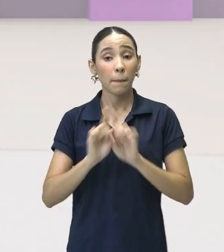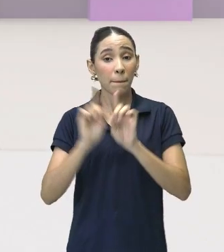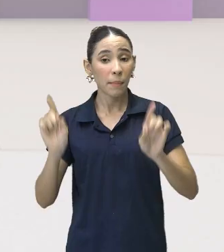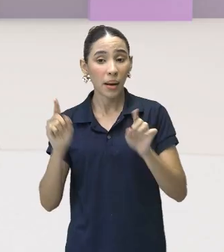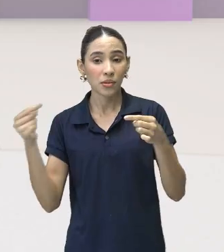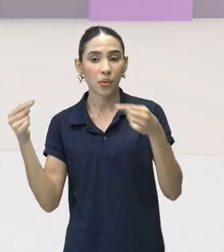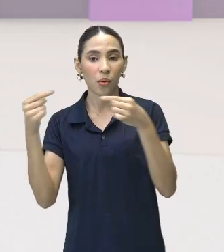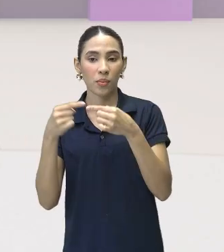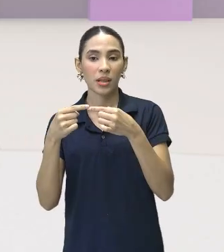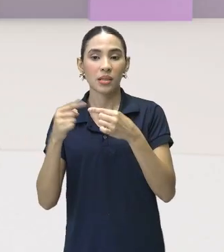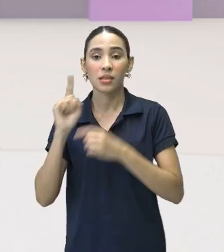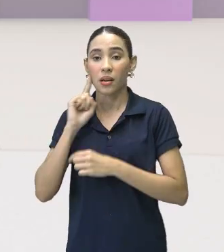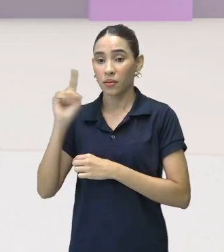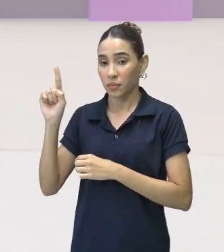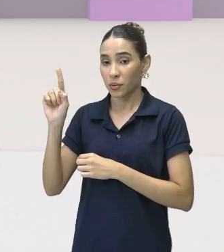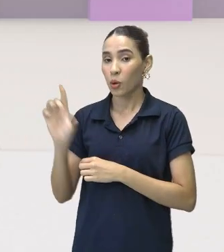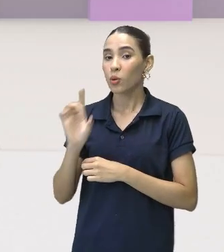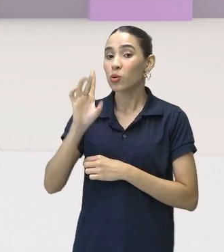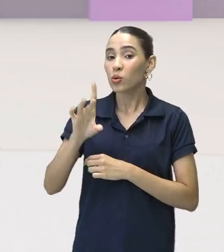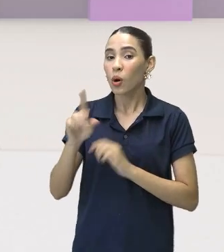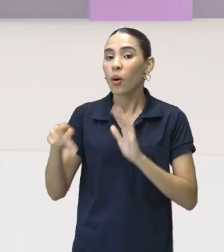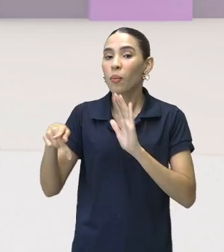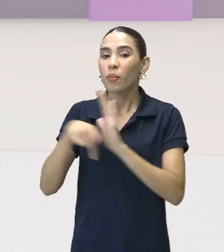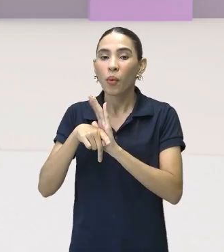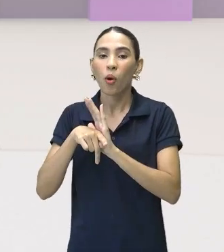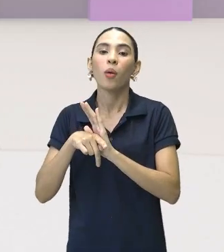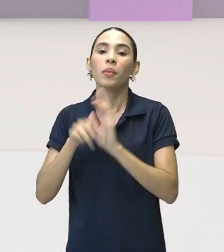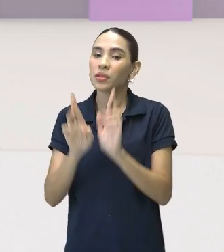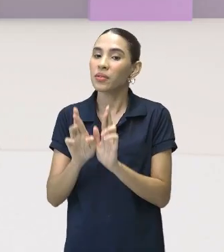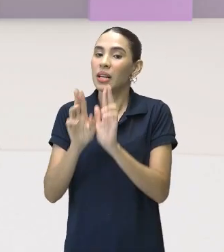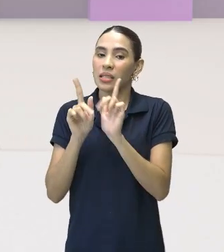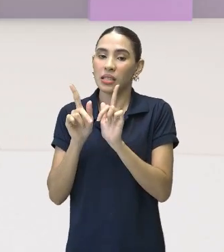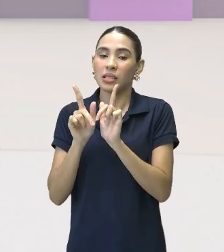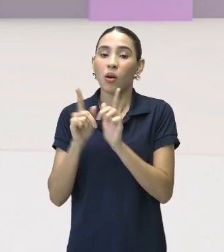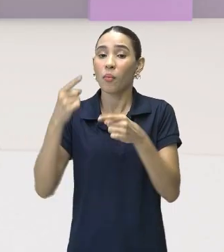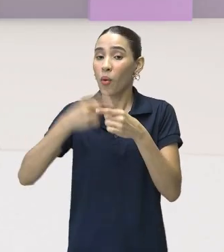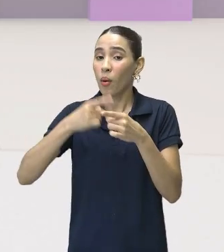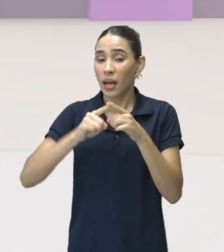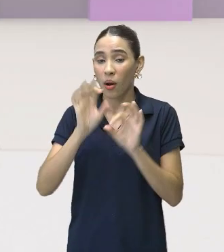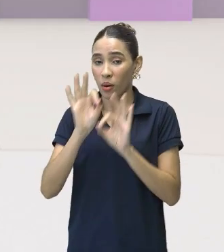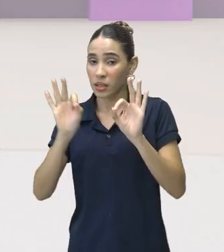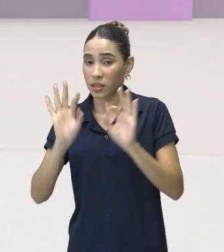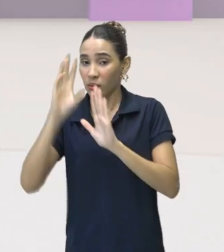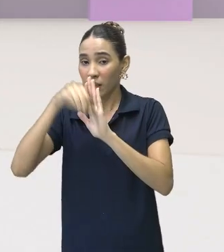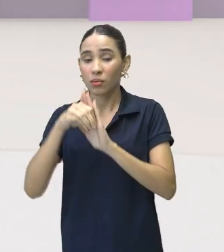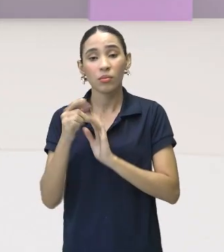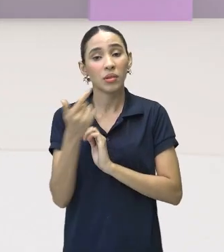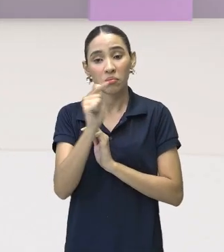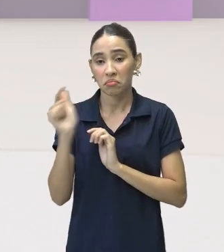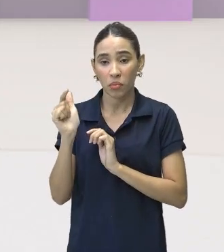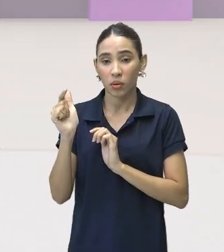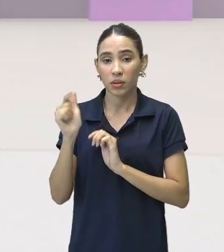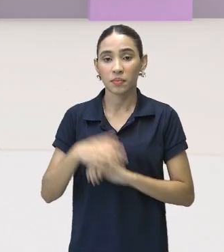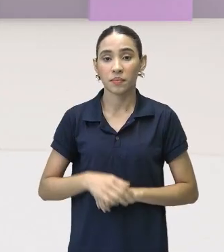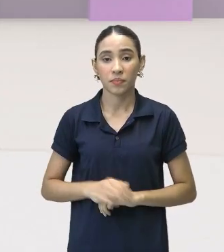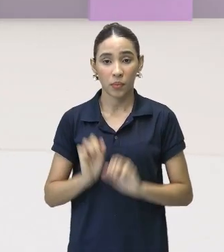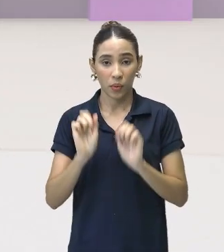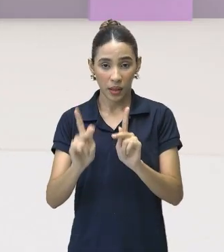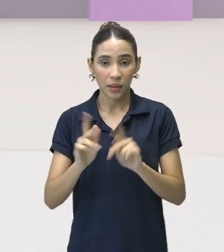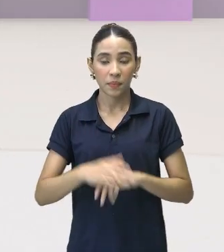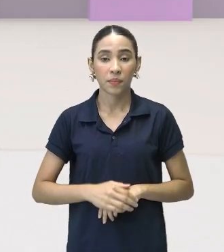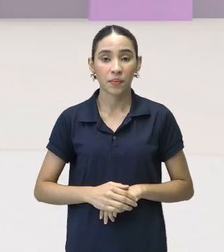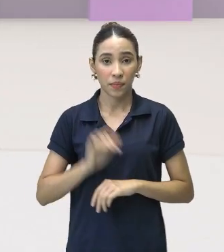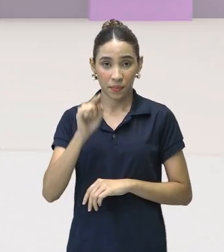para a combinação, apenas a natureza vai fazer essa diferenciação. A ordem, ela não importa.